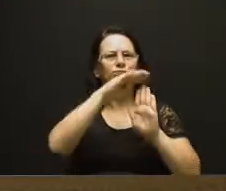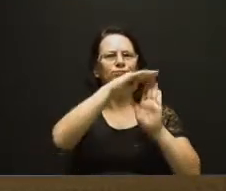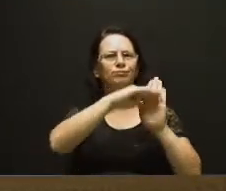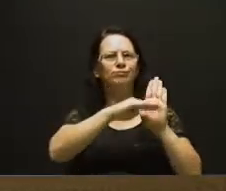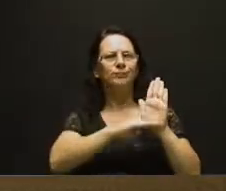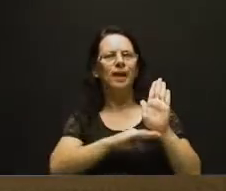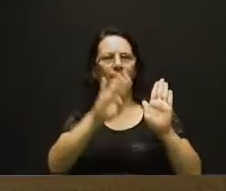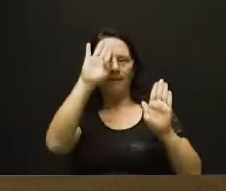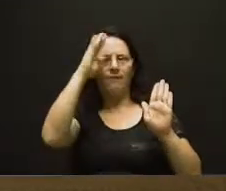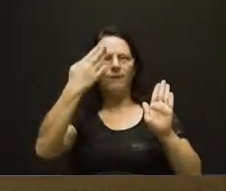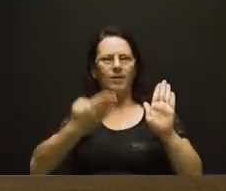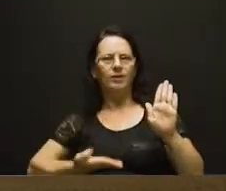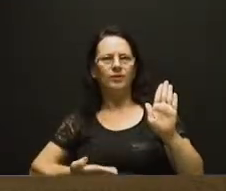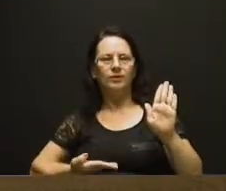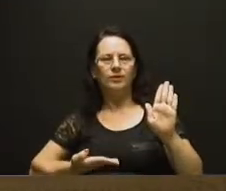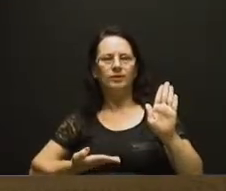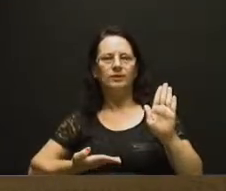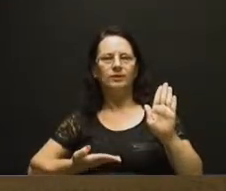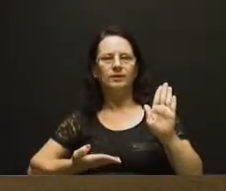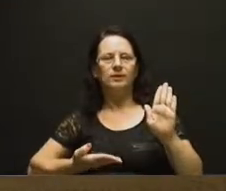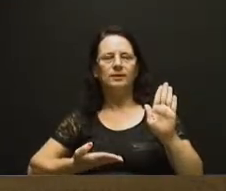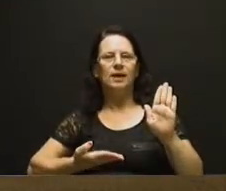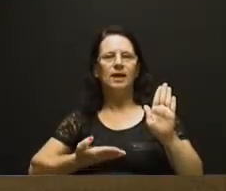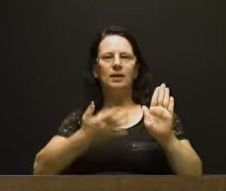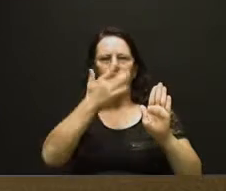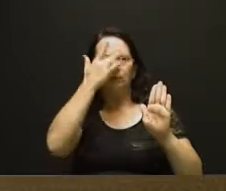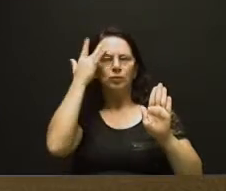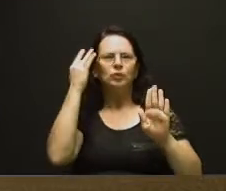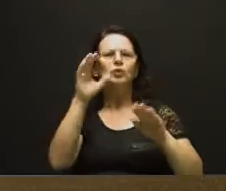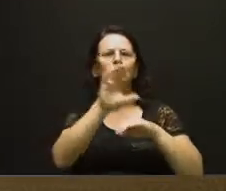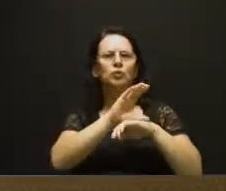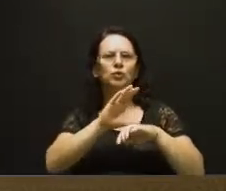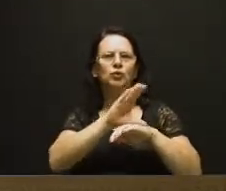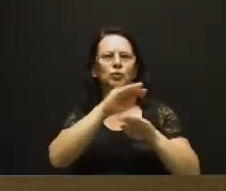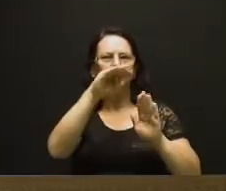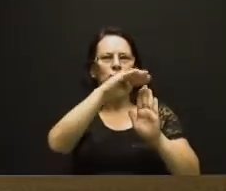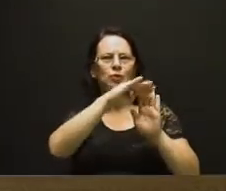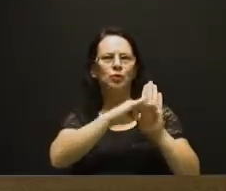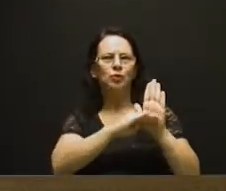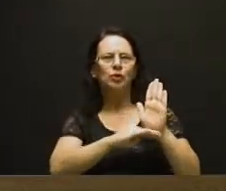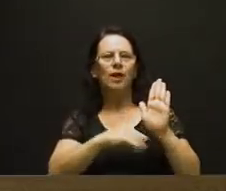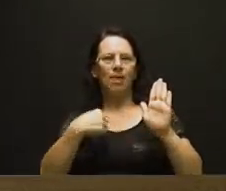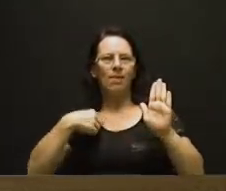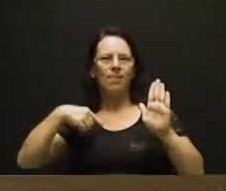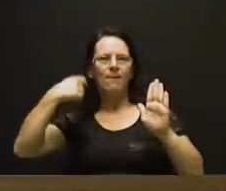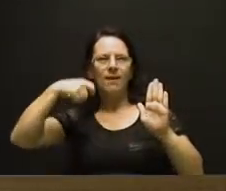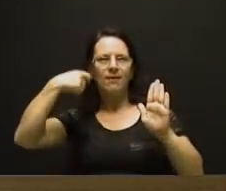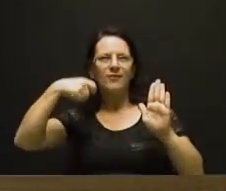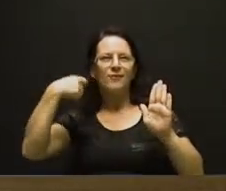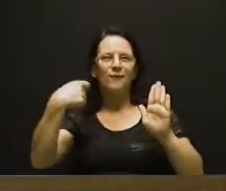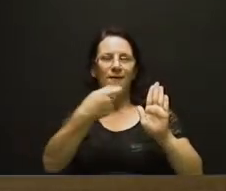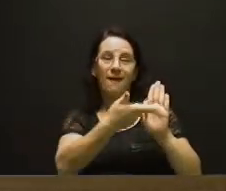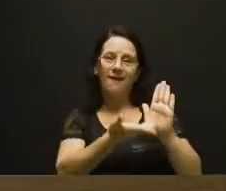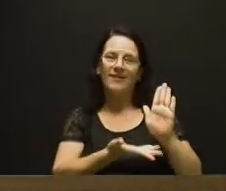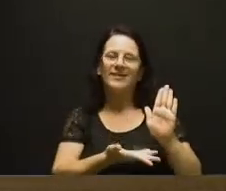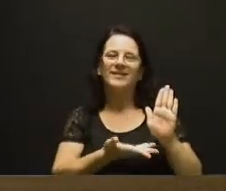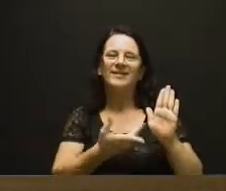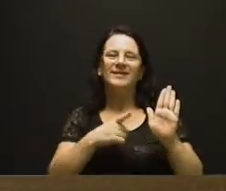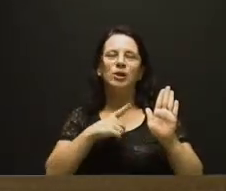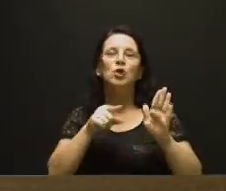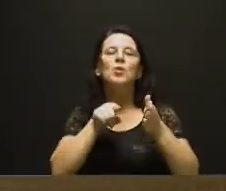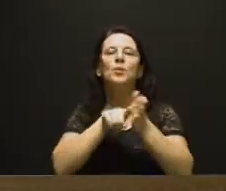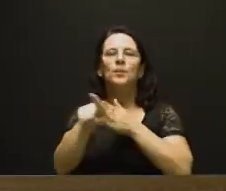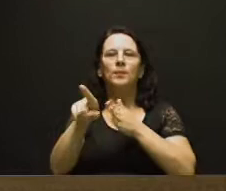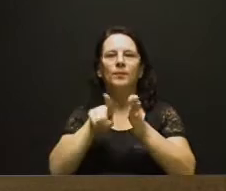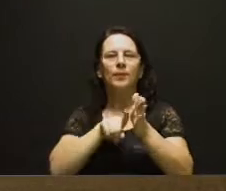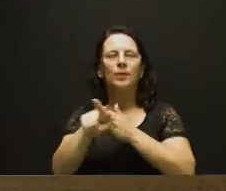acredita que os constituintes colocou o advogado embora não atue uma pergunta